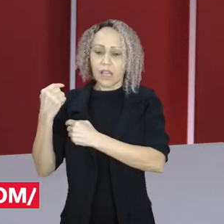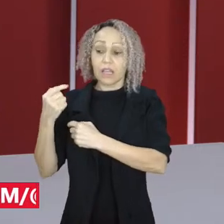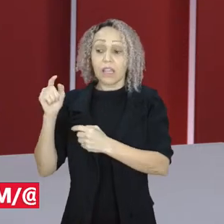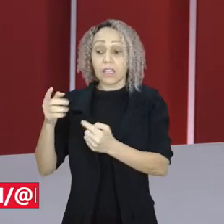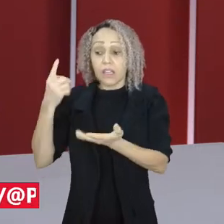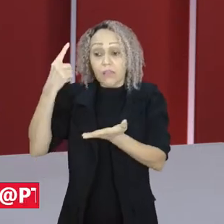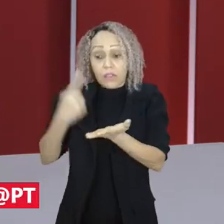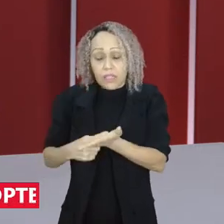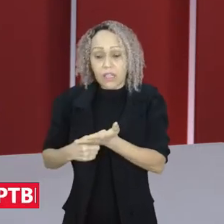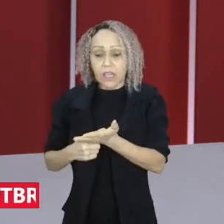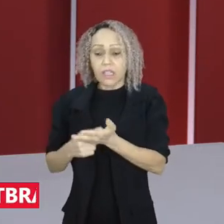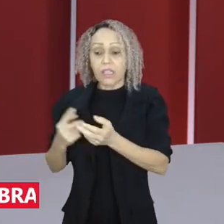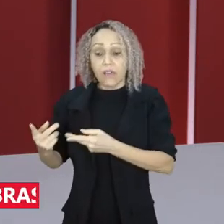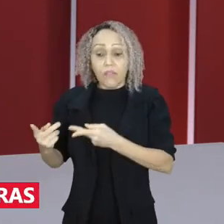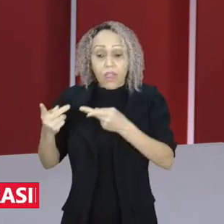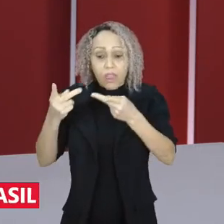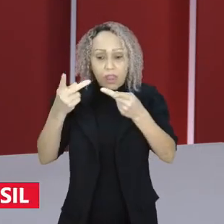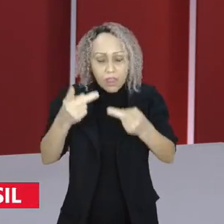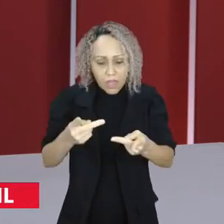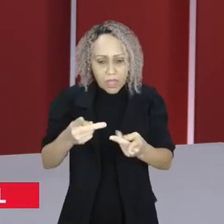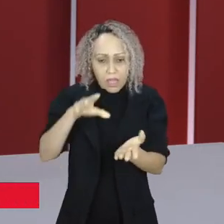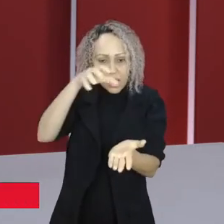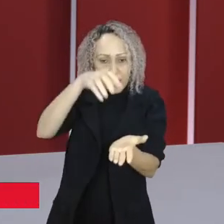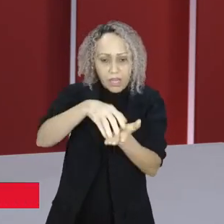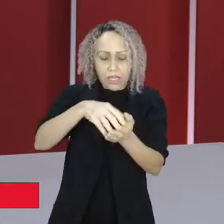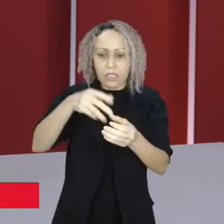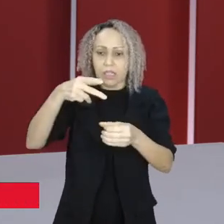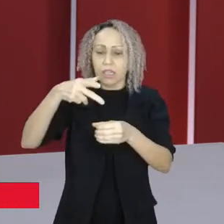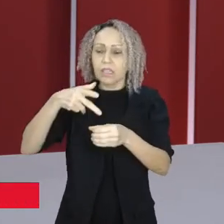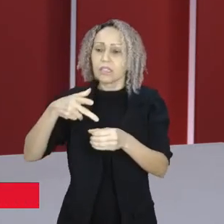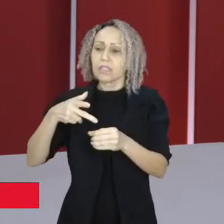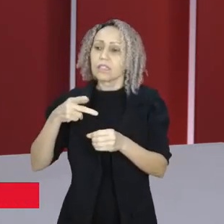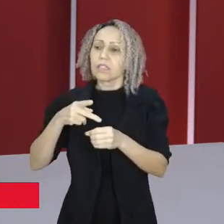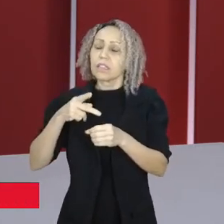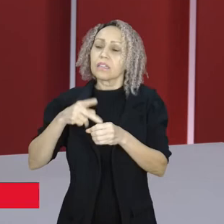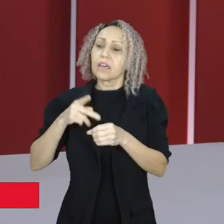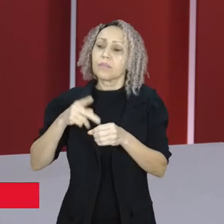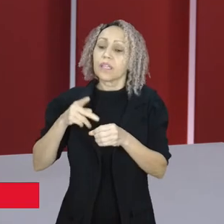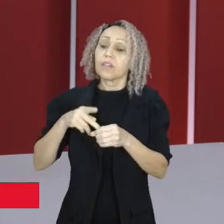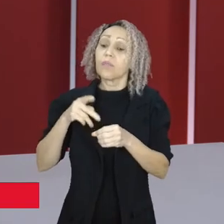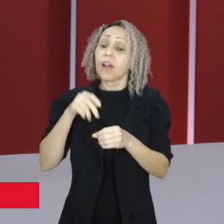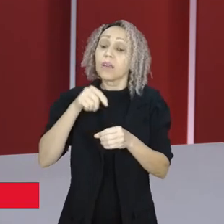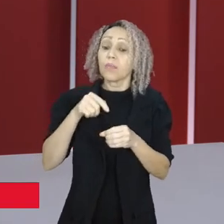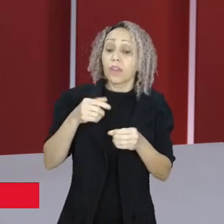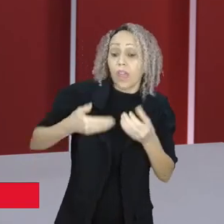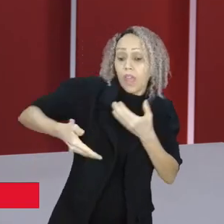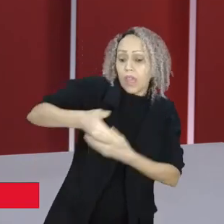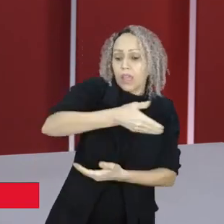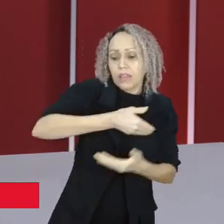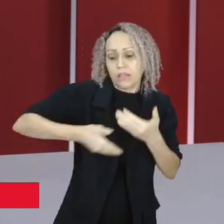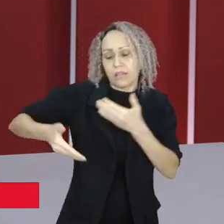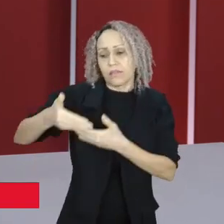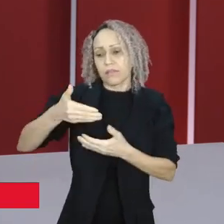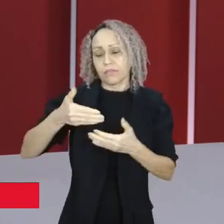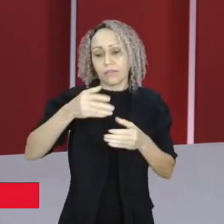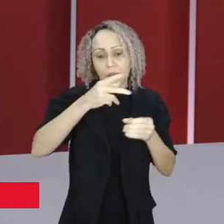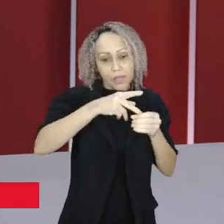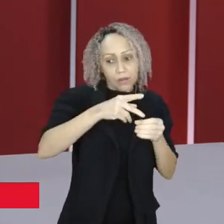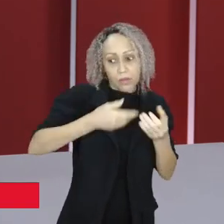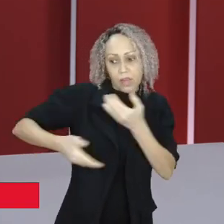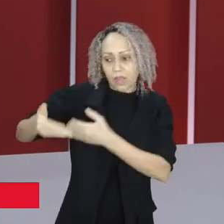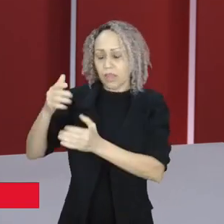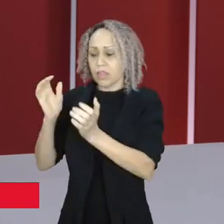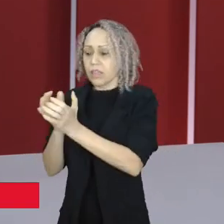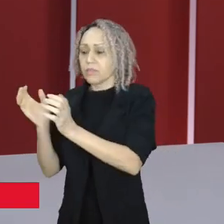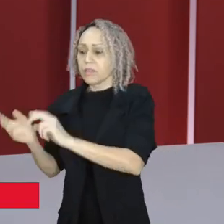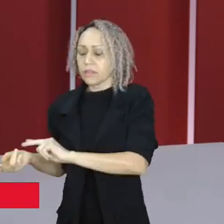é vai ser uma troca de informações entra a Petrobras e a equipe de transição e amanhã à tarde o GT vai